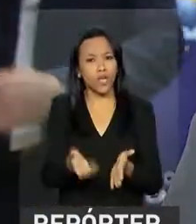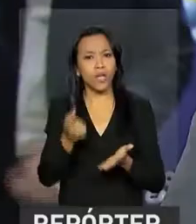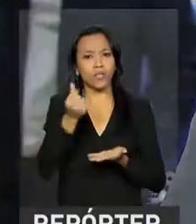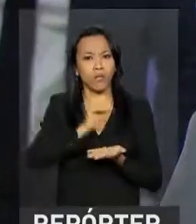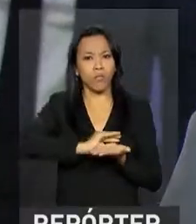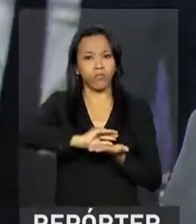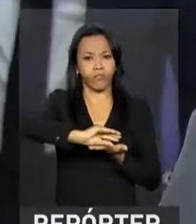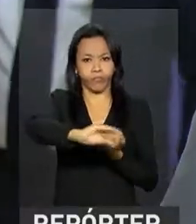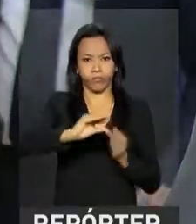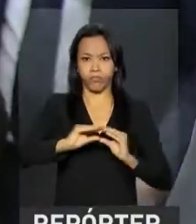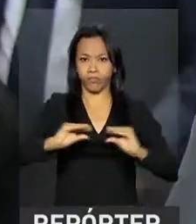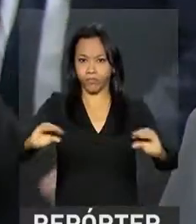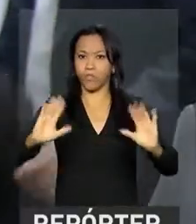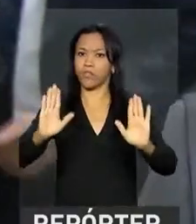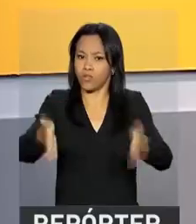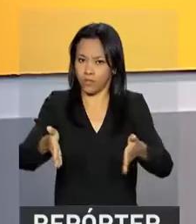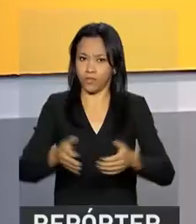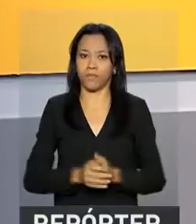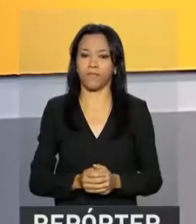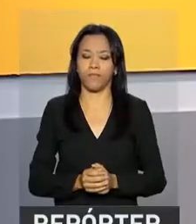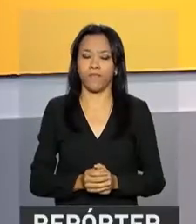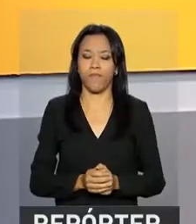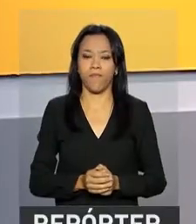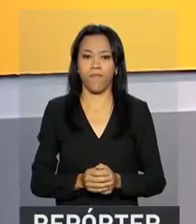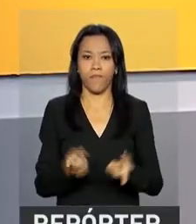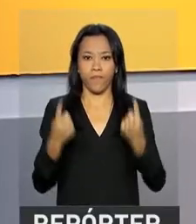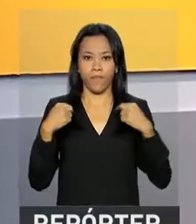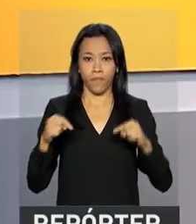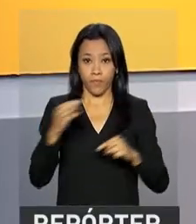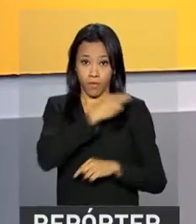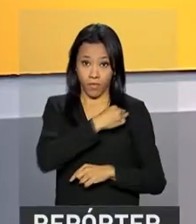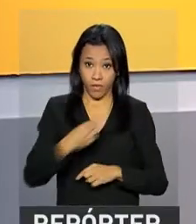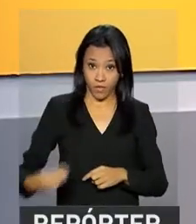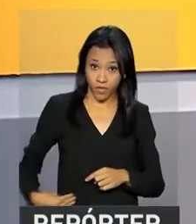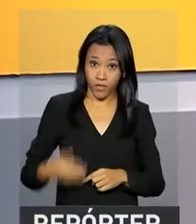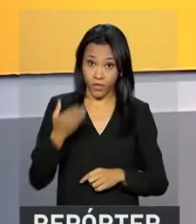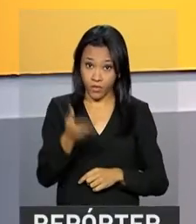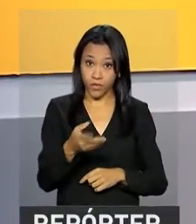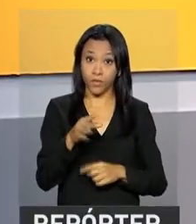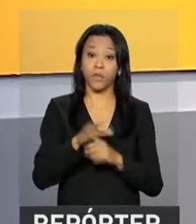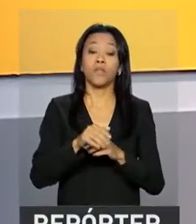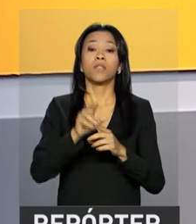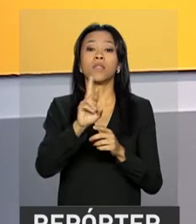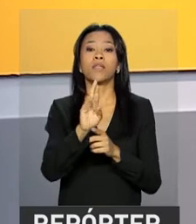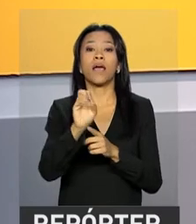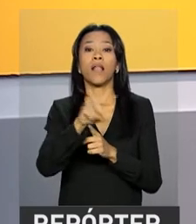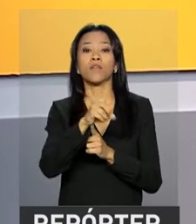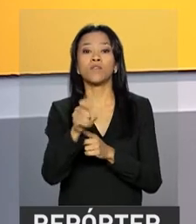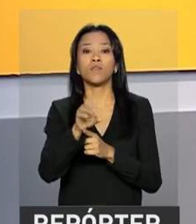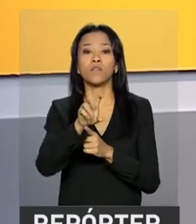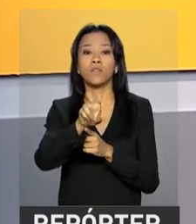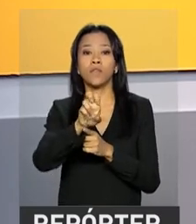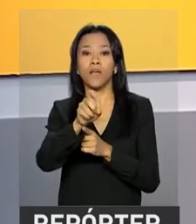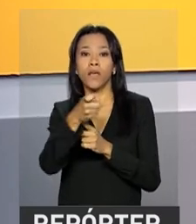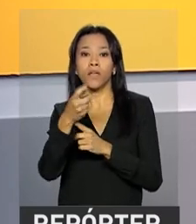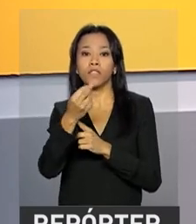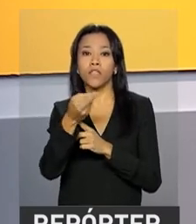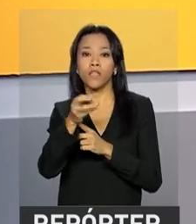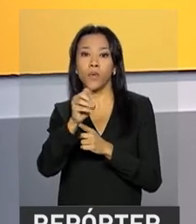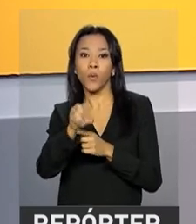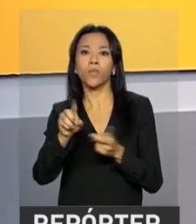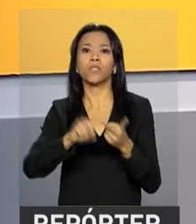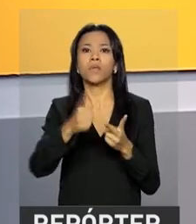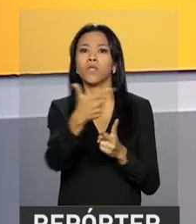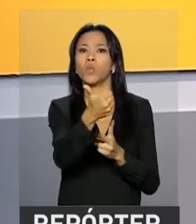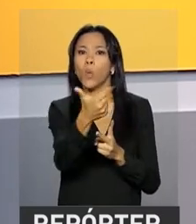relação à liberação de recursos. Ministros de Relações Exteriores e representantes de 12 países do continente